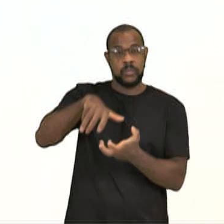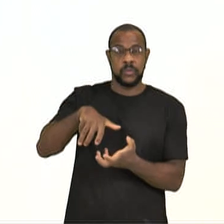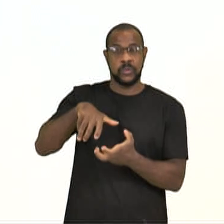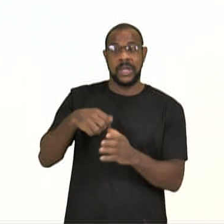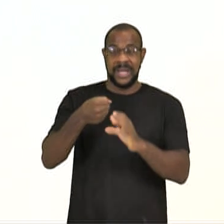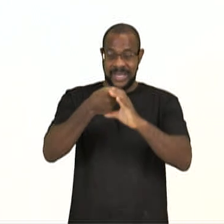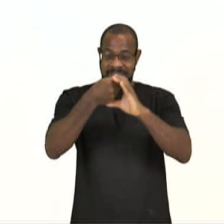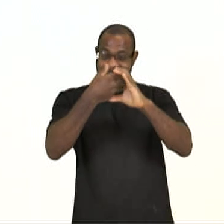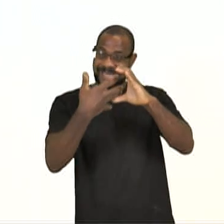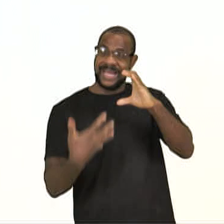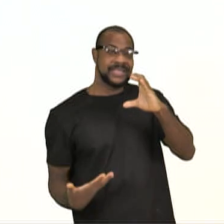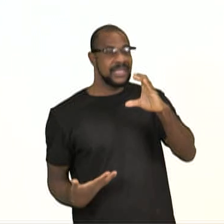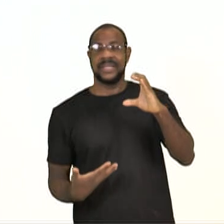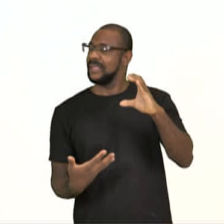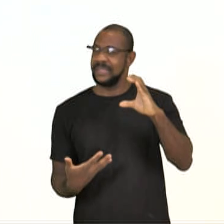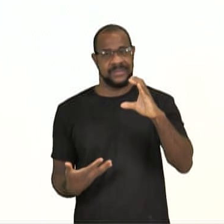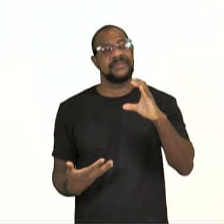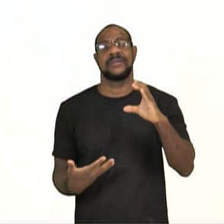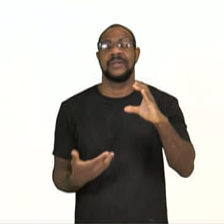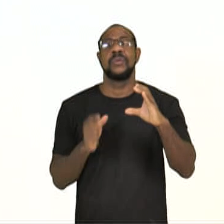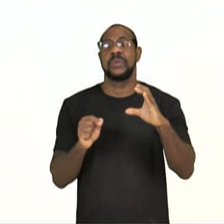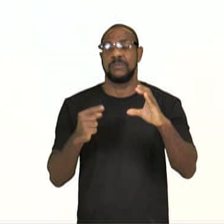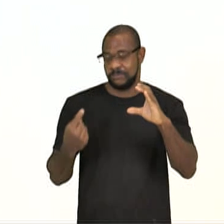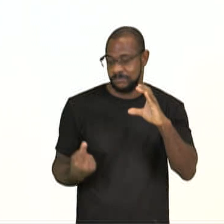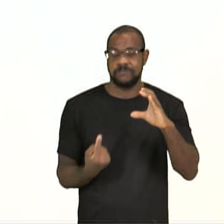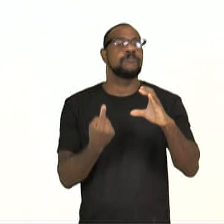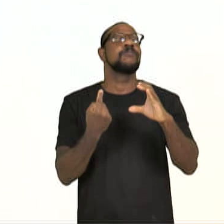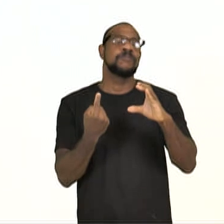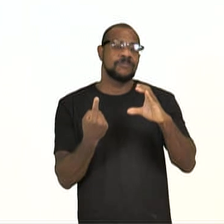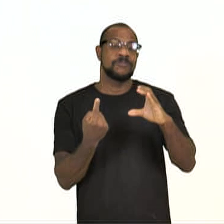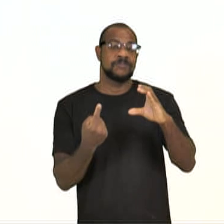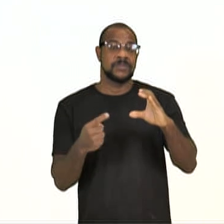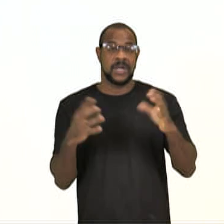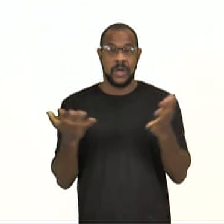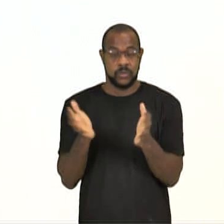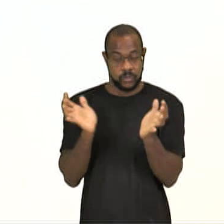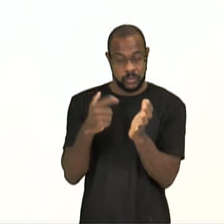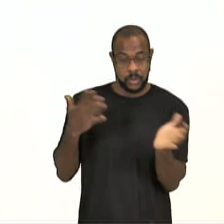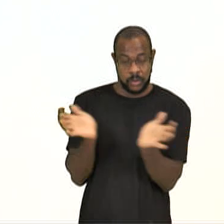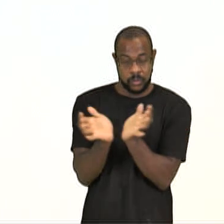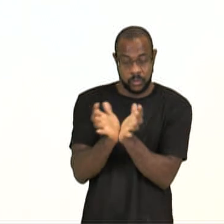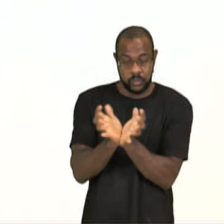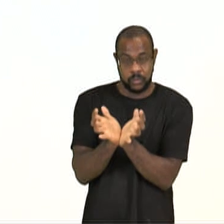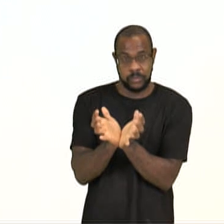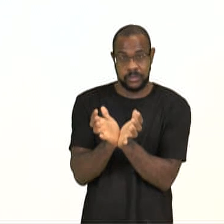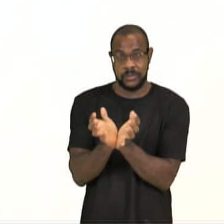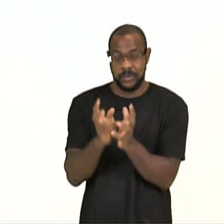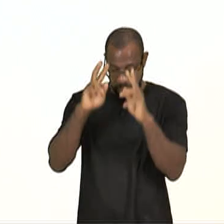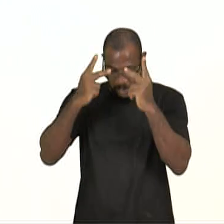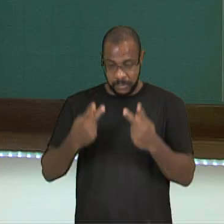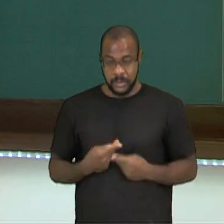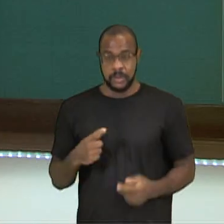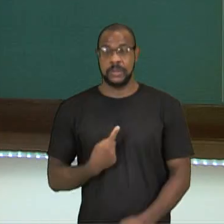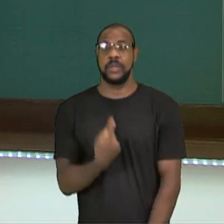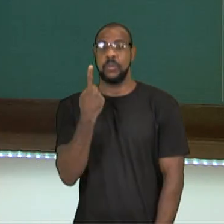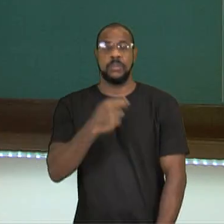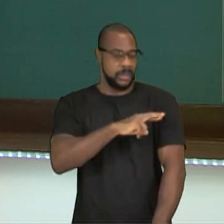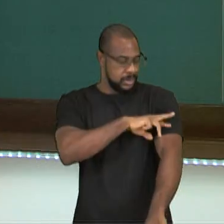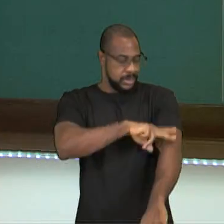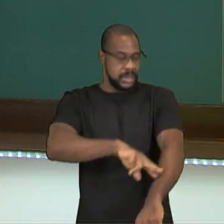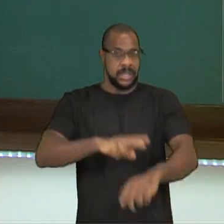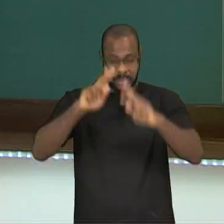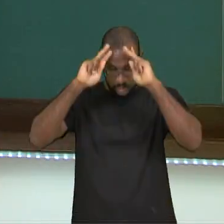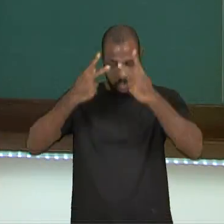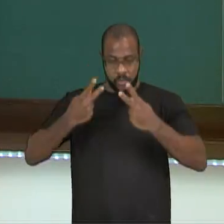características biológicas, seus mitos de criação. Na nossa espécie, Homo sapiens sapiens, só existe uma raça, a raça